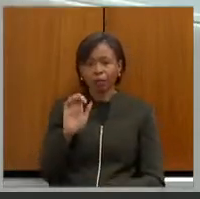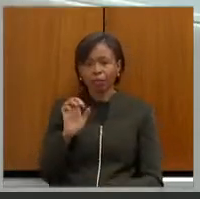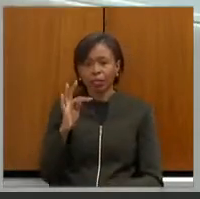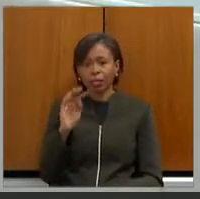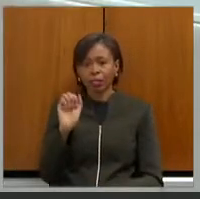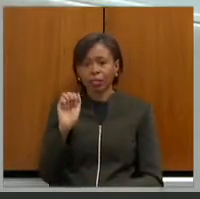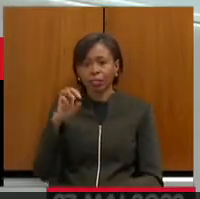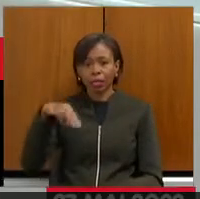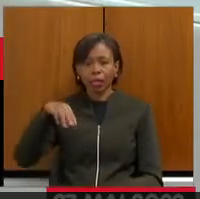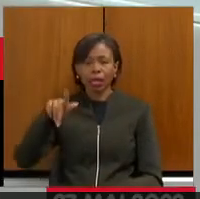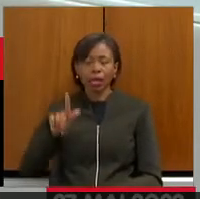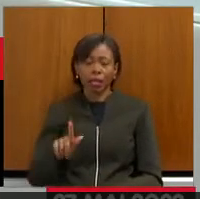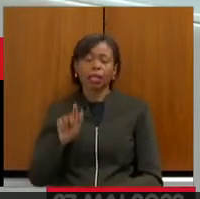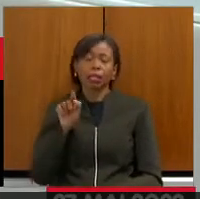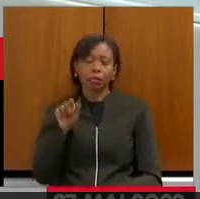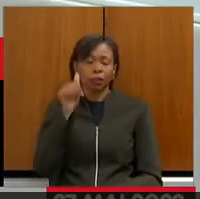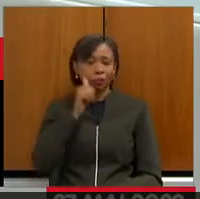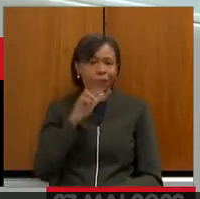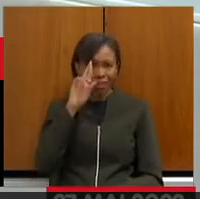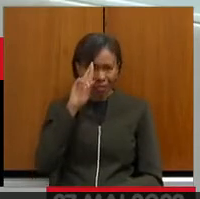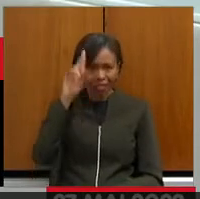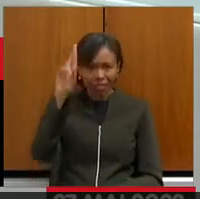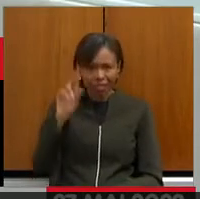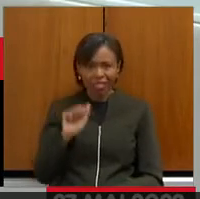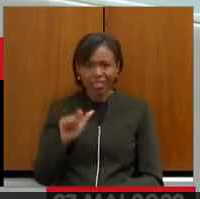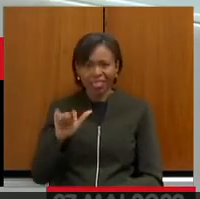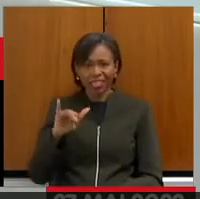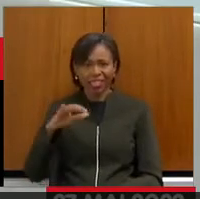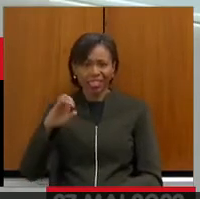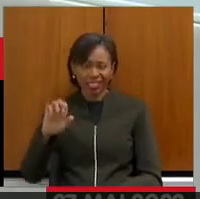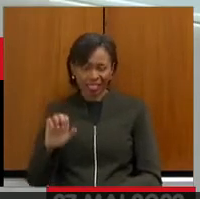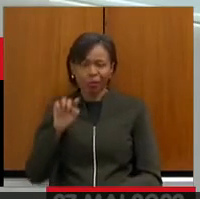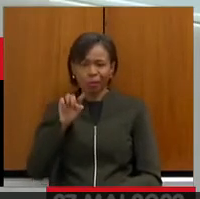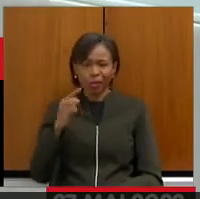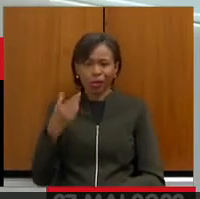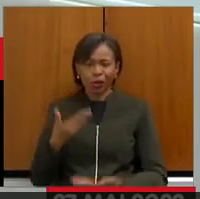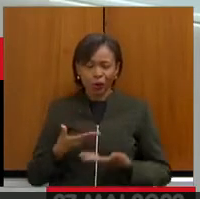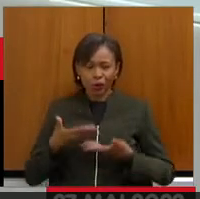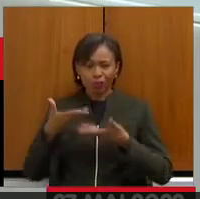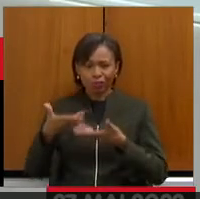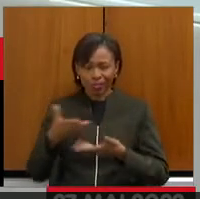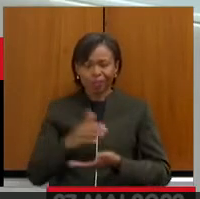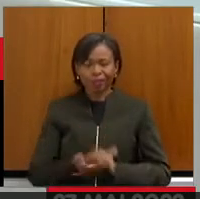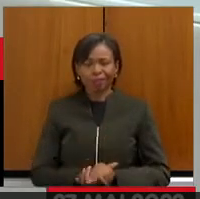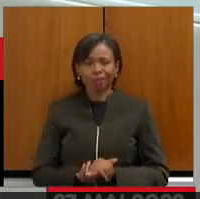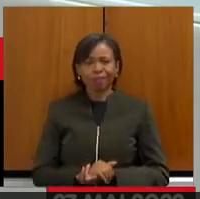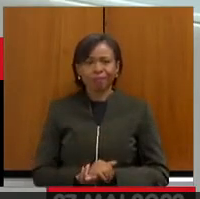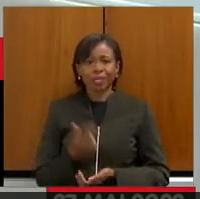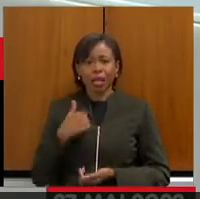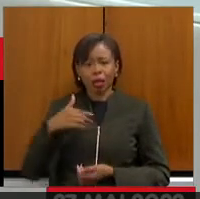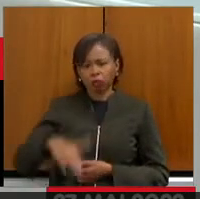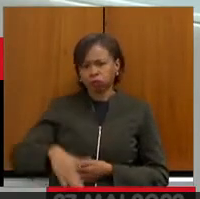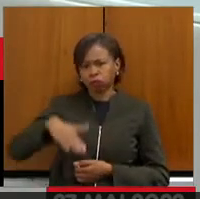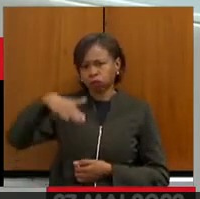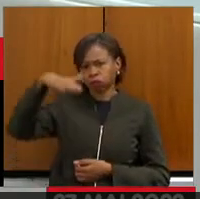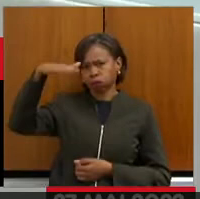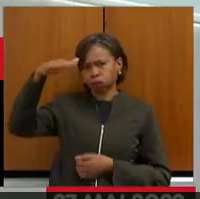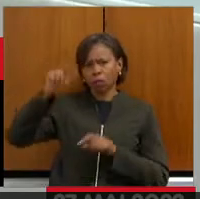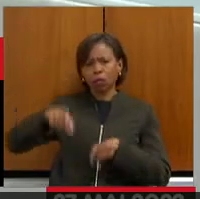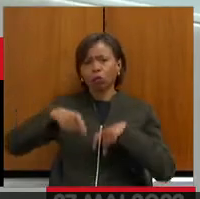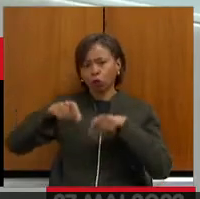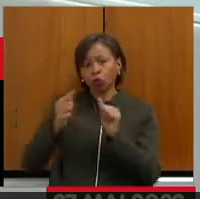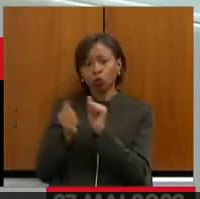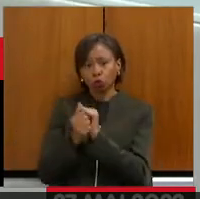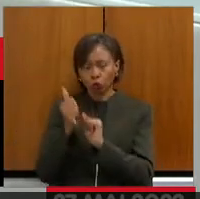pessoa da diretora de mulheres Alice pelo convite indicação bom eu sempre crescer morei no campo juntamente